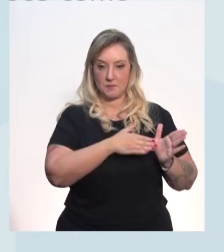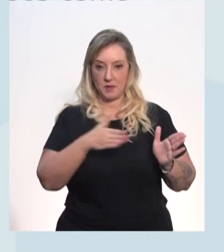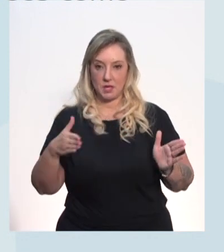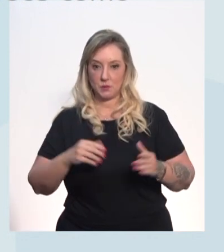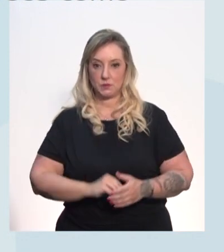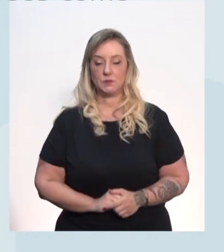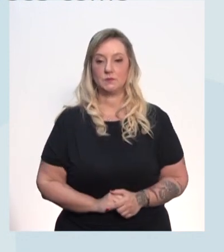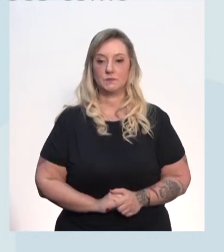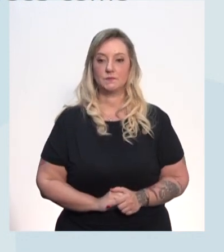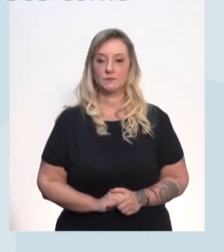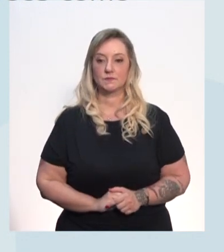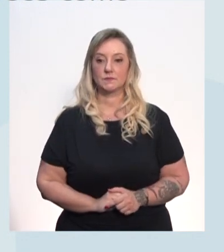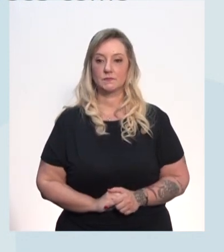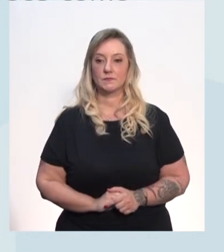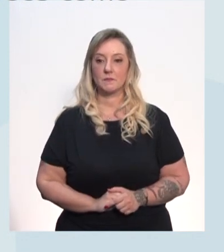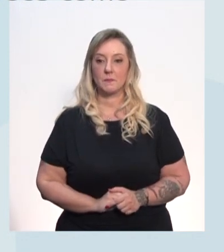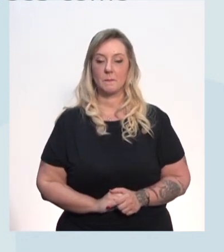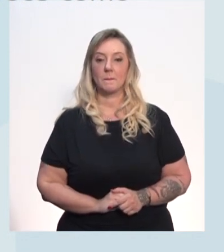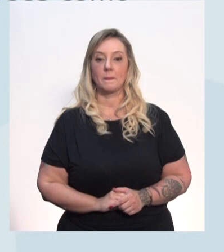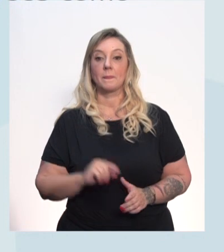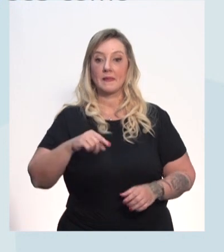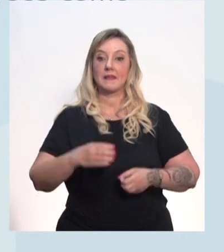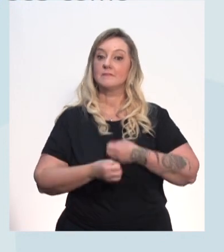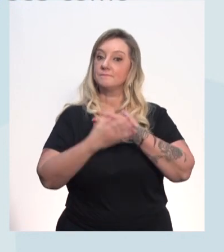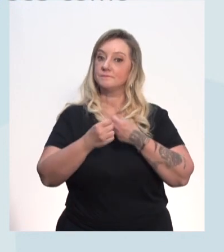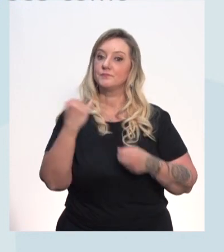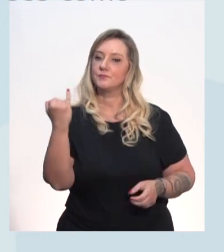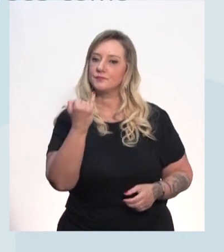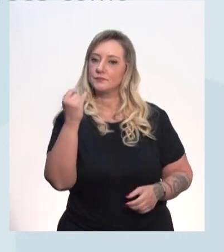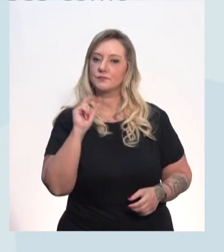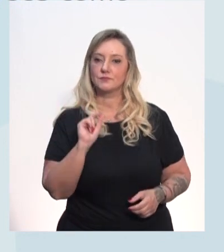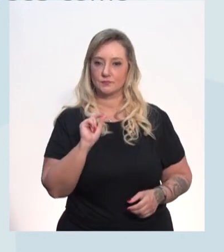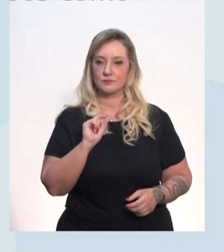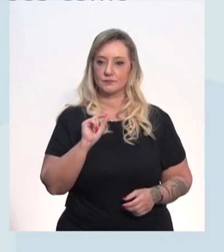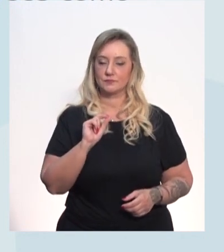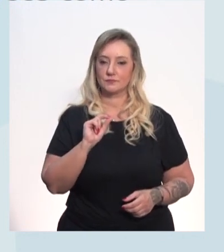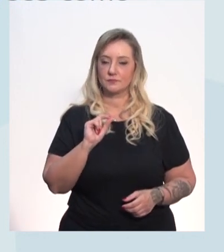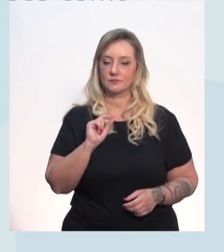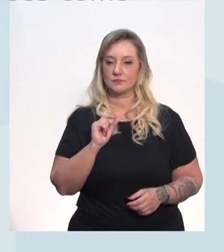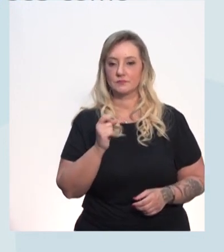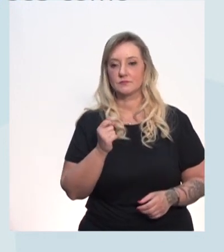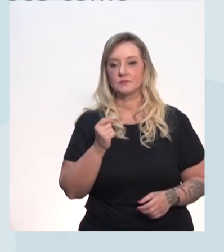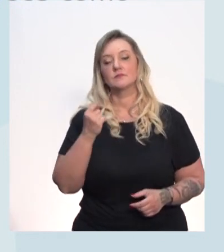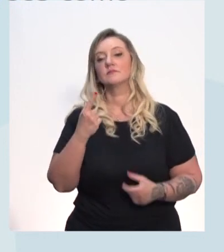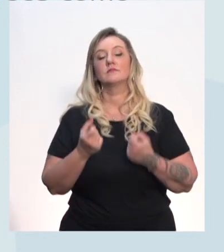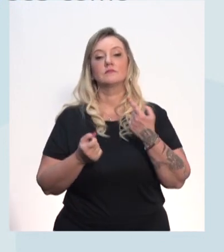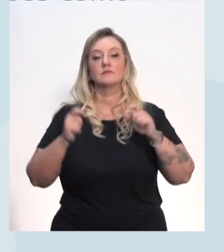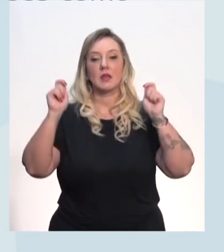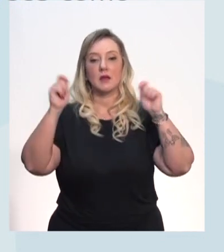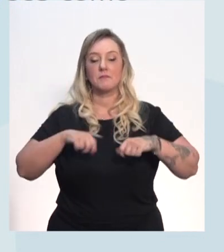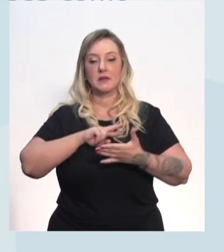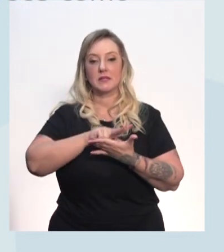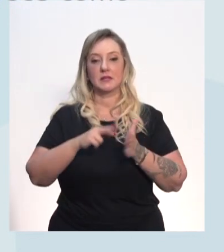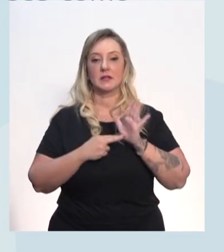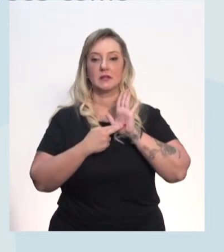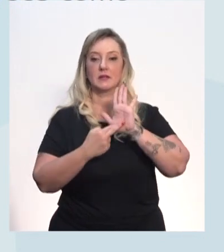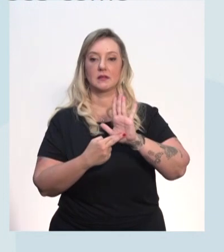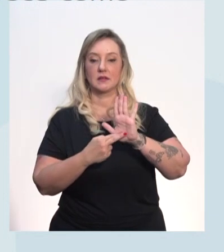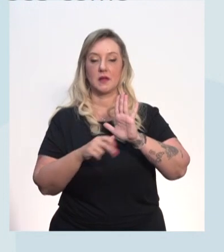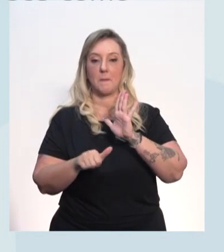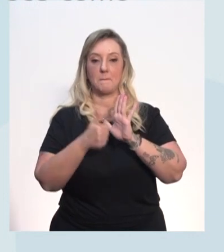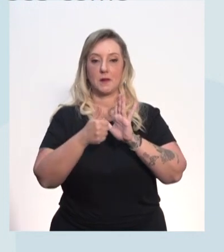link, no final do primeiro parágrafo do comunicado, o link que aparece lá, é só vocês clicarem nele, que ele